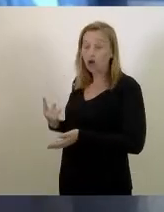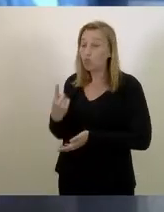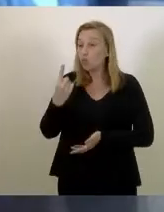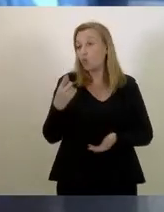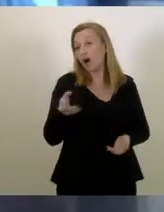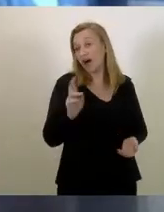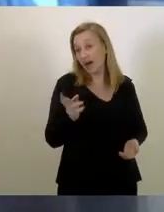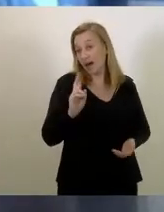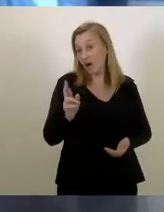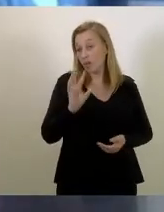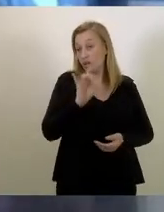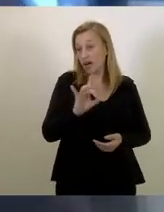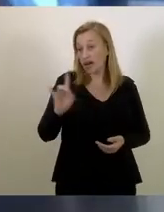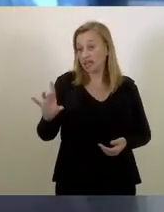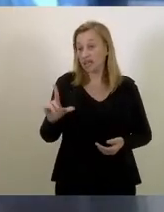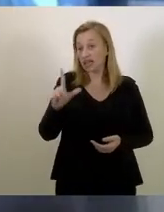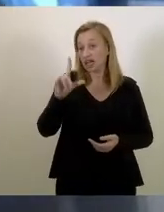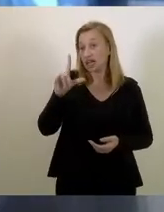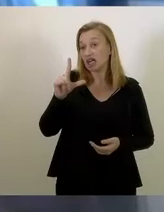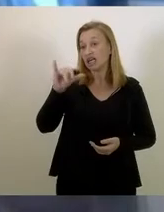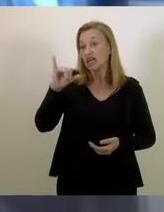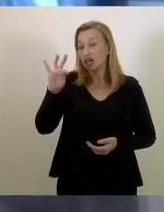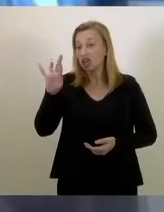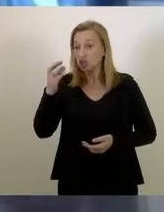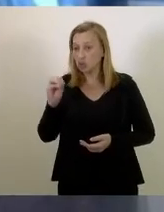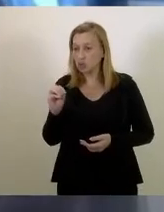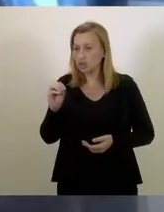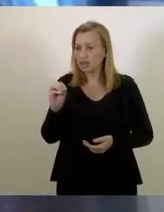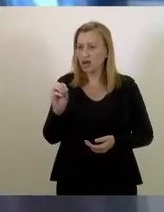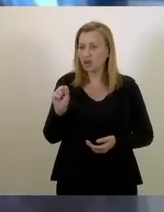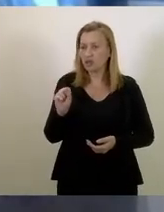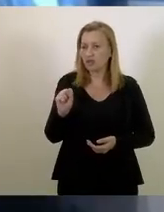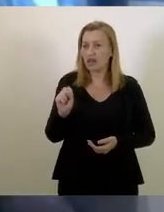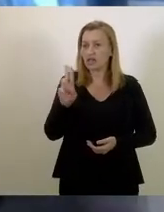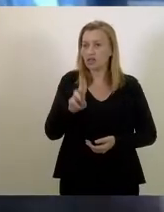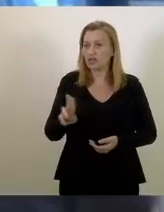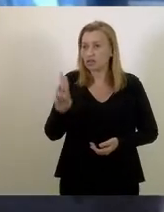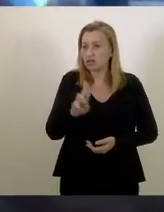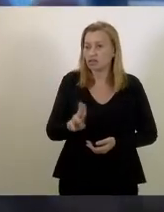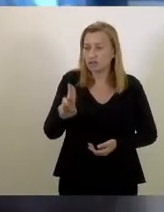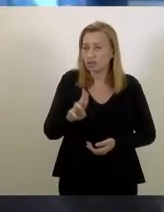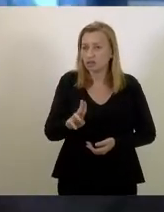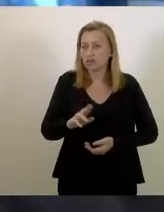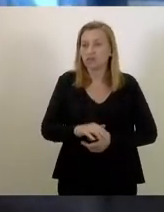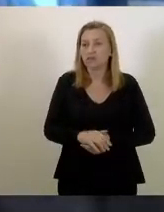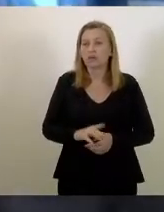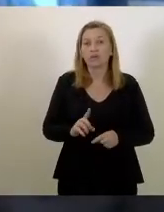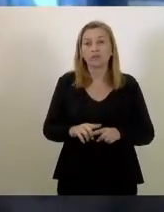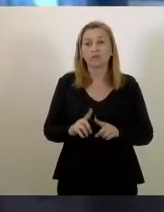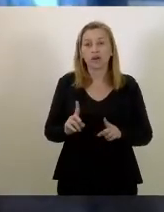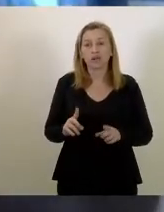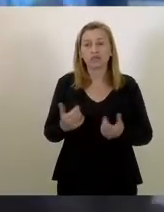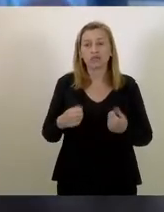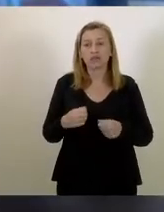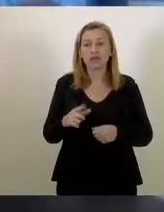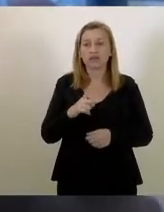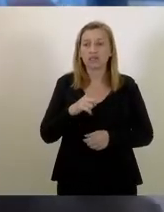por litro de óleo de cozinha usado mas elas diziam tinha que ter